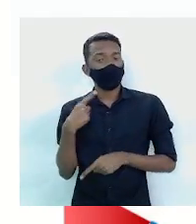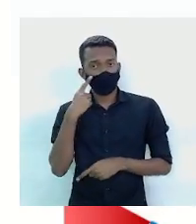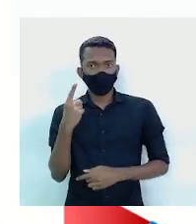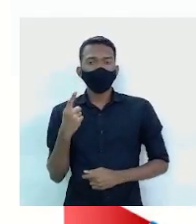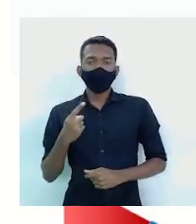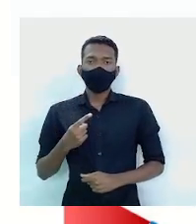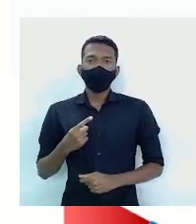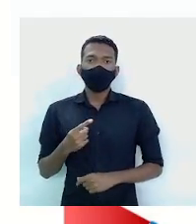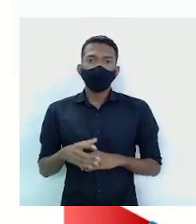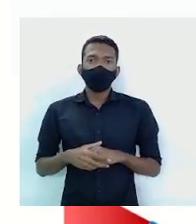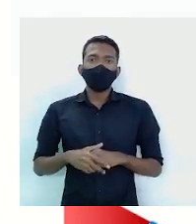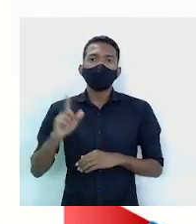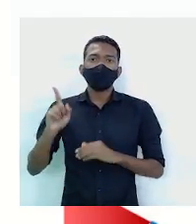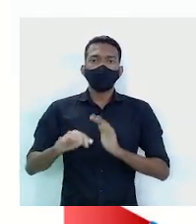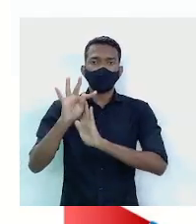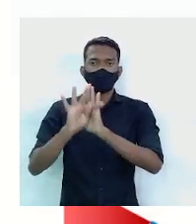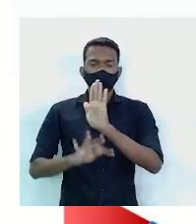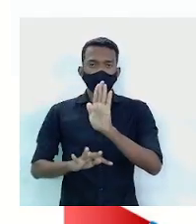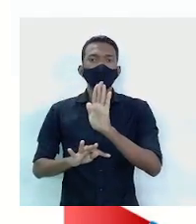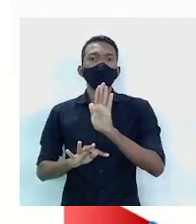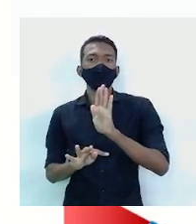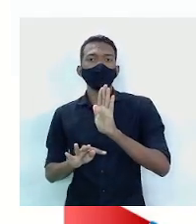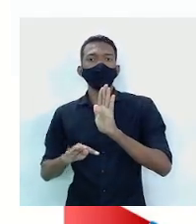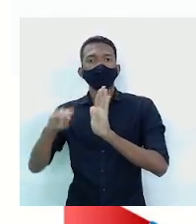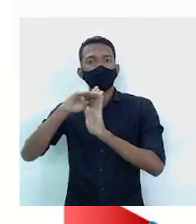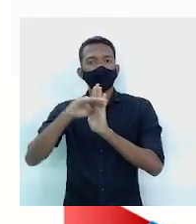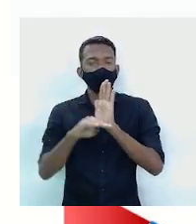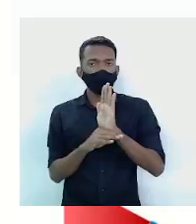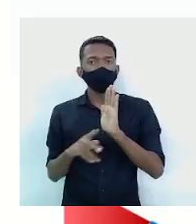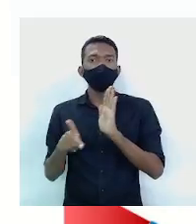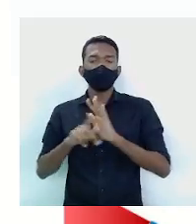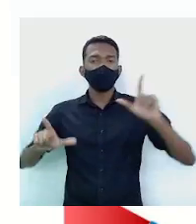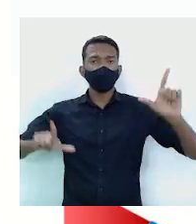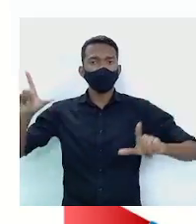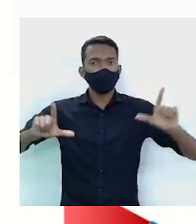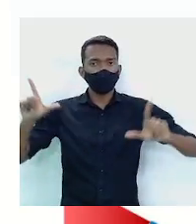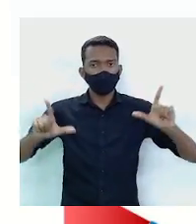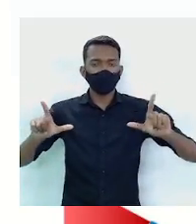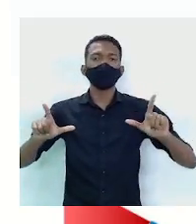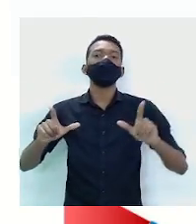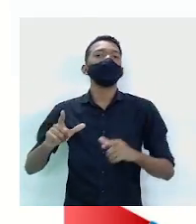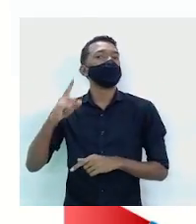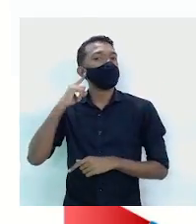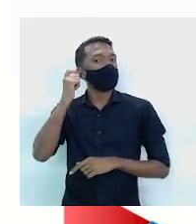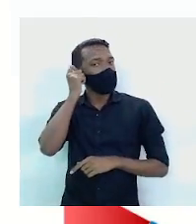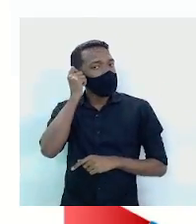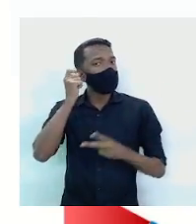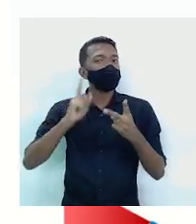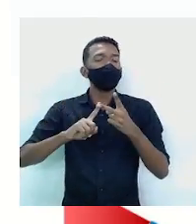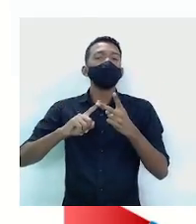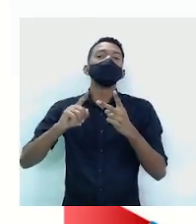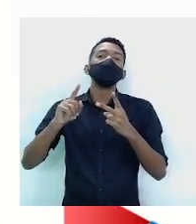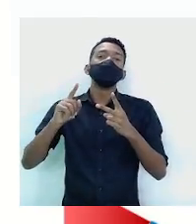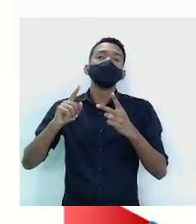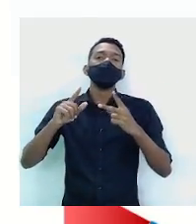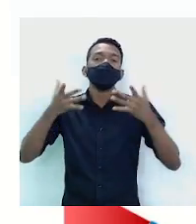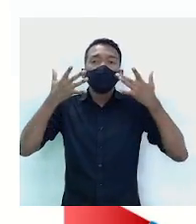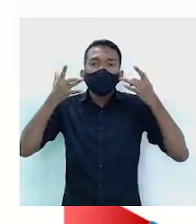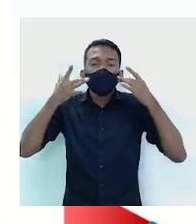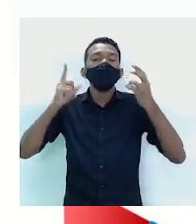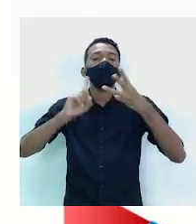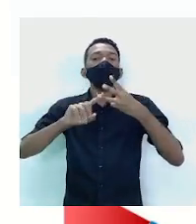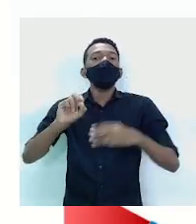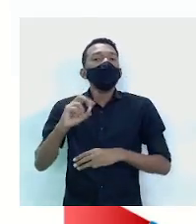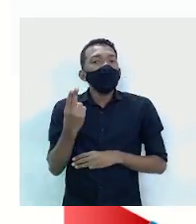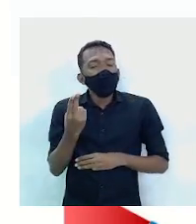só. É o texto de programa televisual, radiofônico, teatral ou